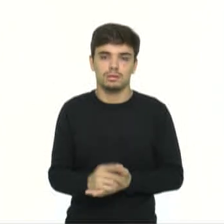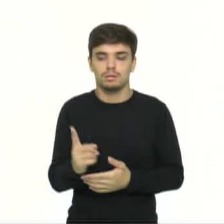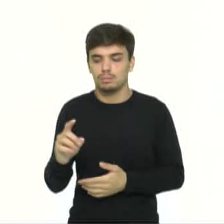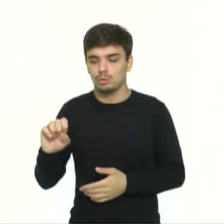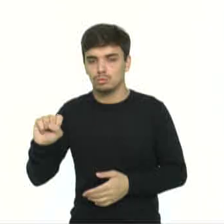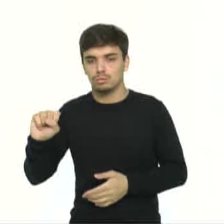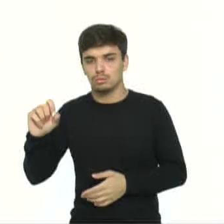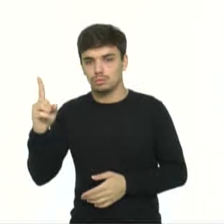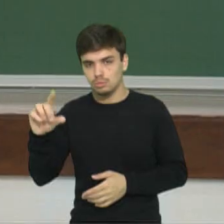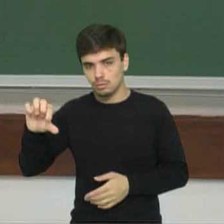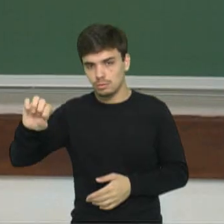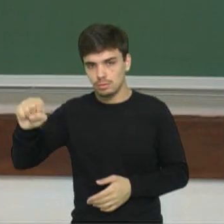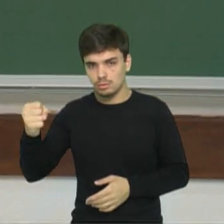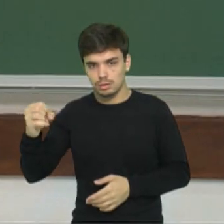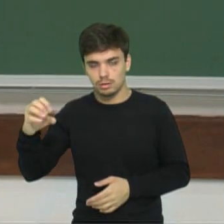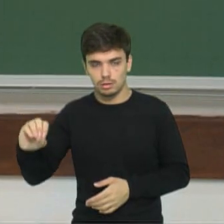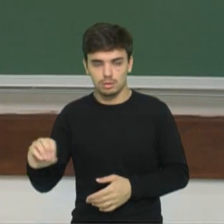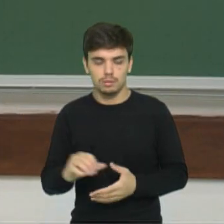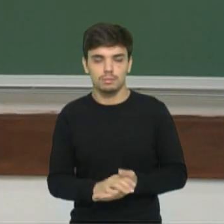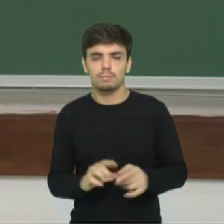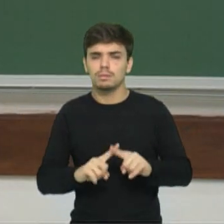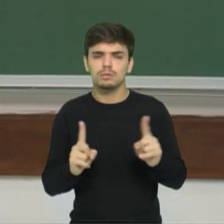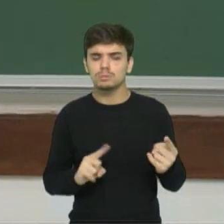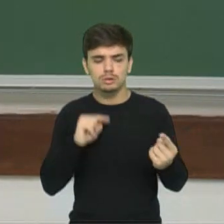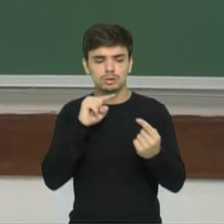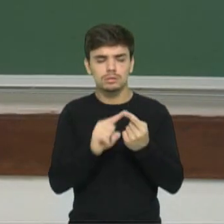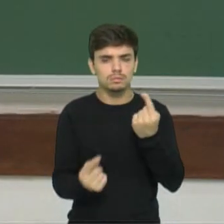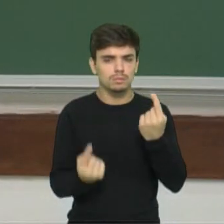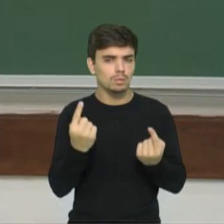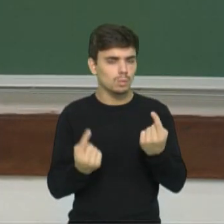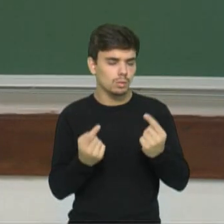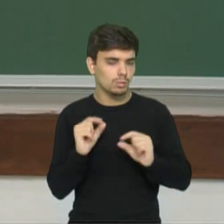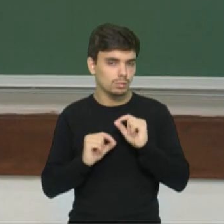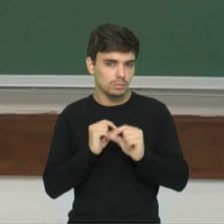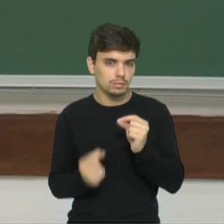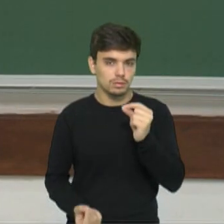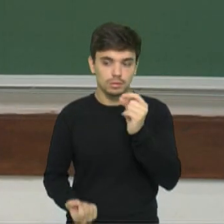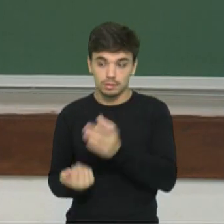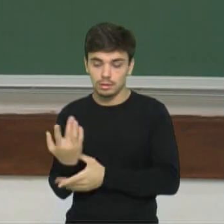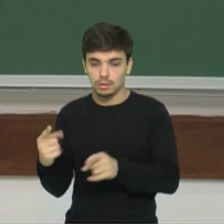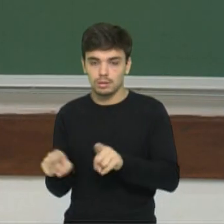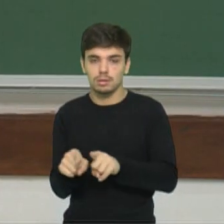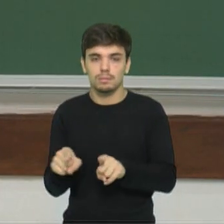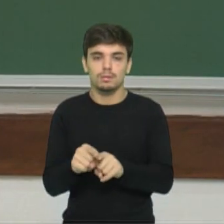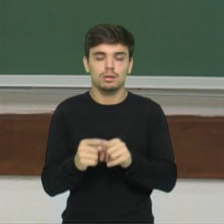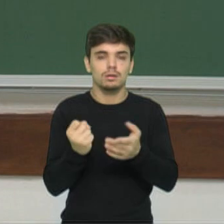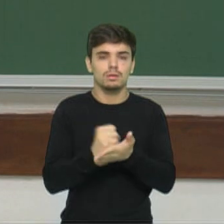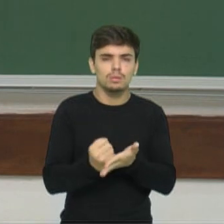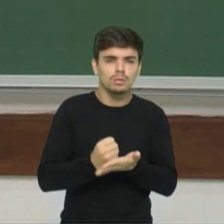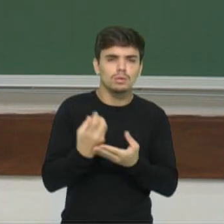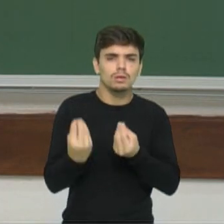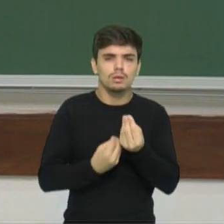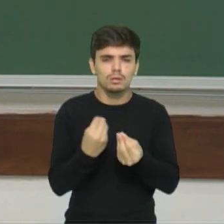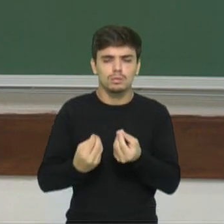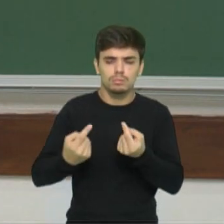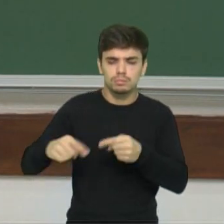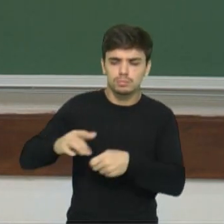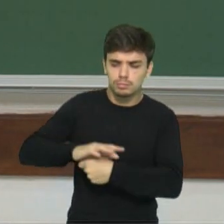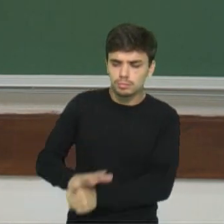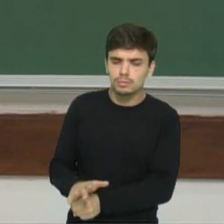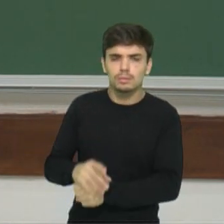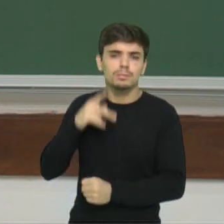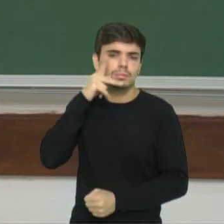1980. Né. Então, qual era o objetivo da Operação Condor? Né? Era de criar e coordenar a repressão a opositores políticos desses